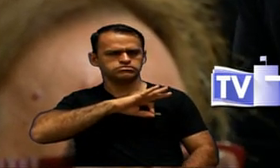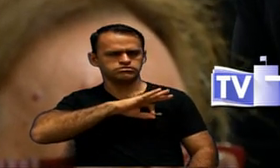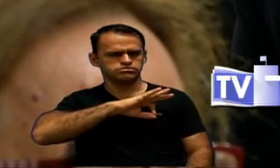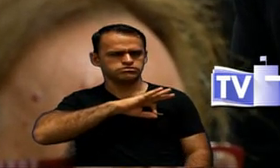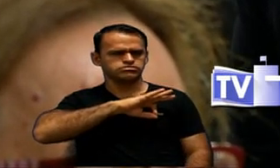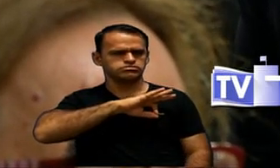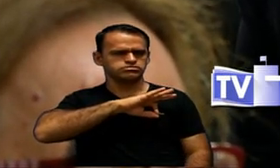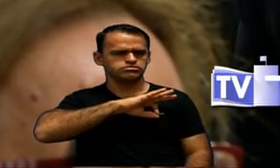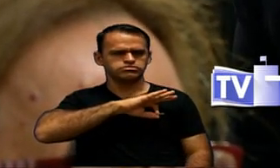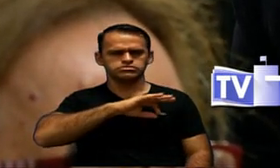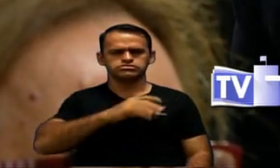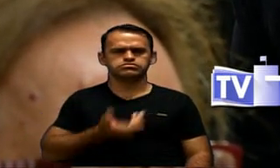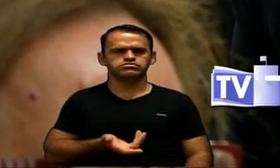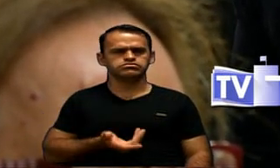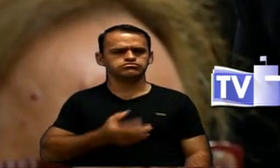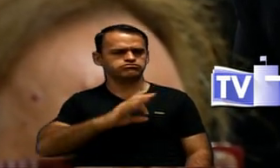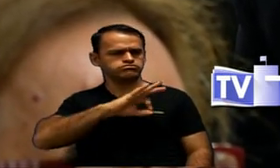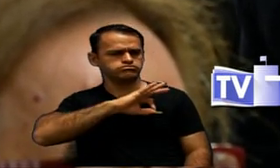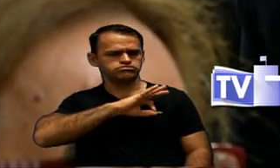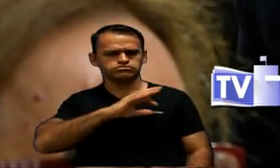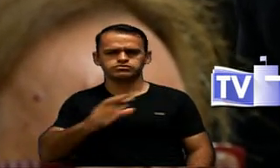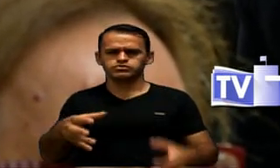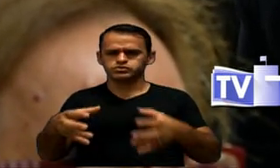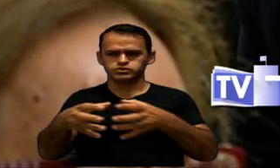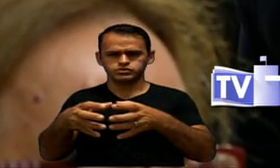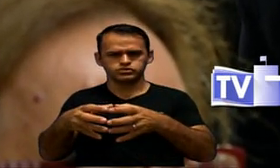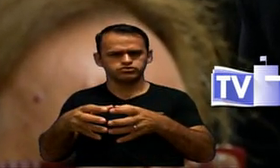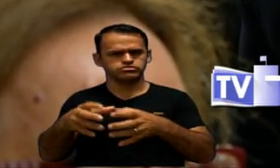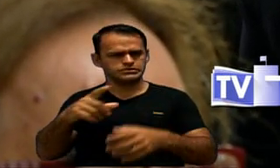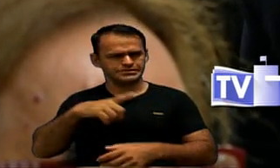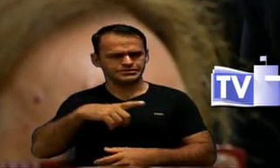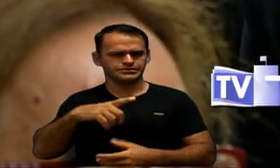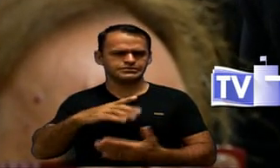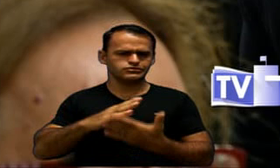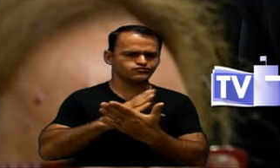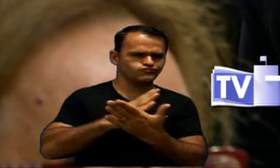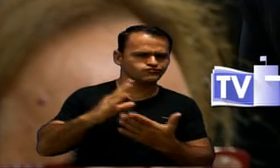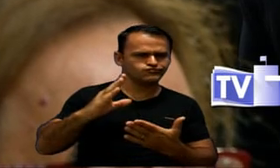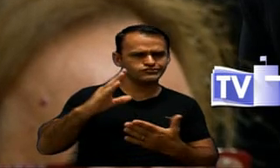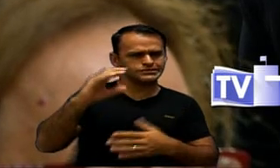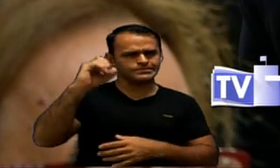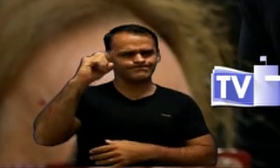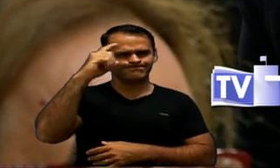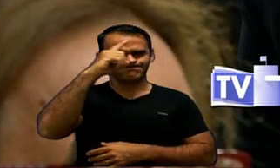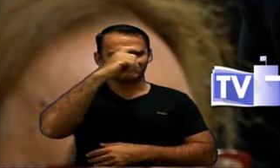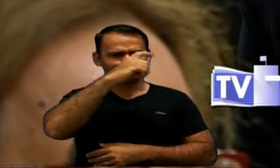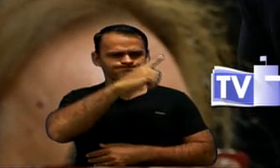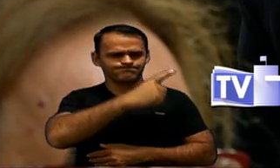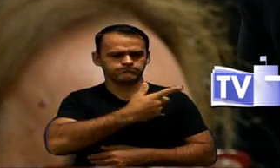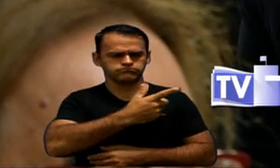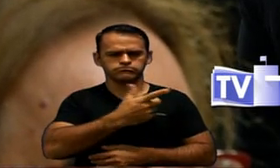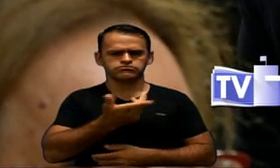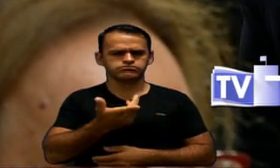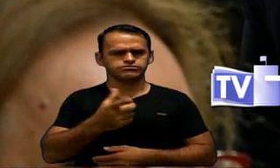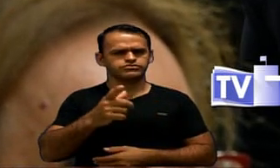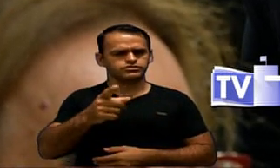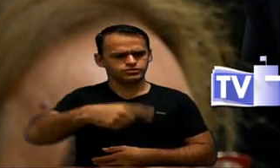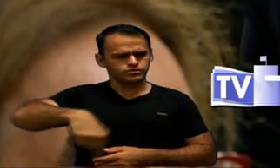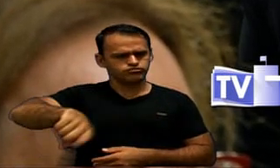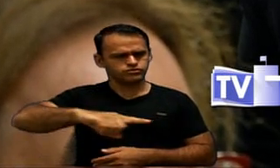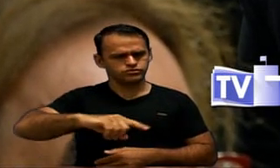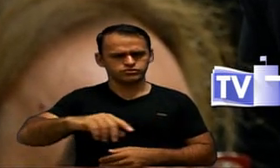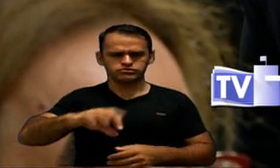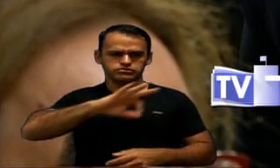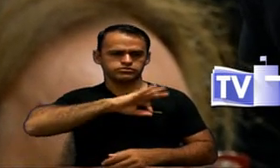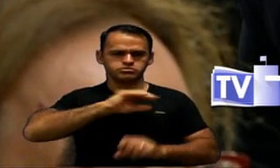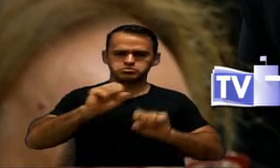dificuldade que foi explanada, que foi posta aí, nós temos aí nos desdobrado